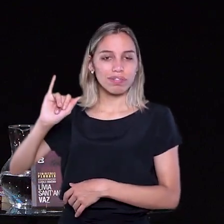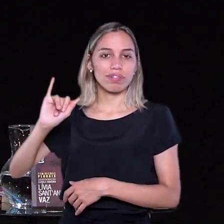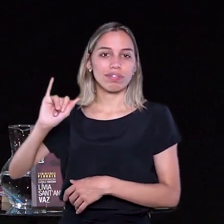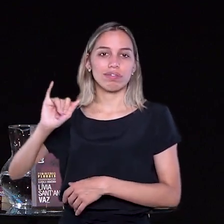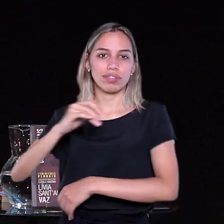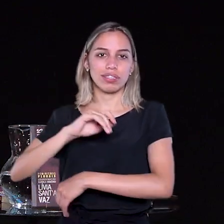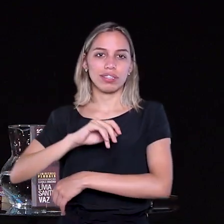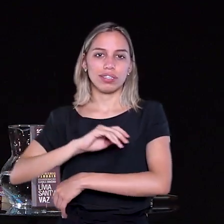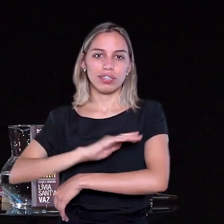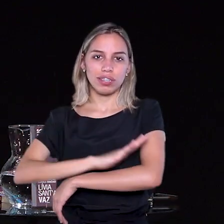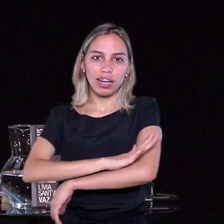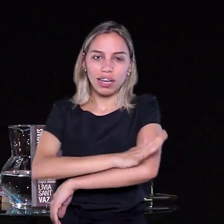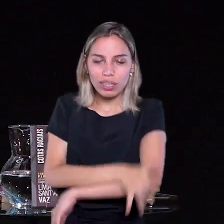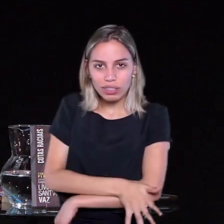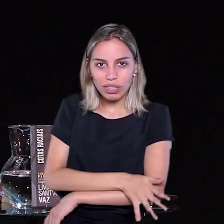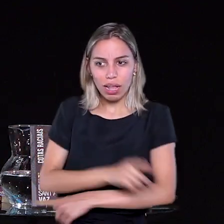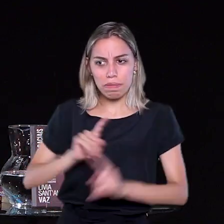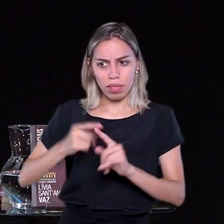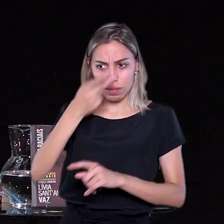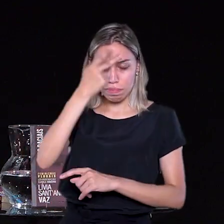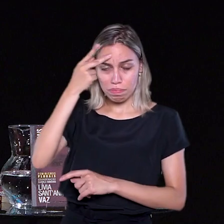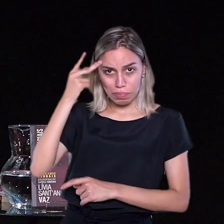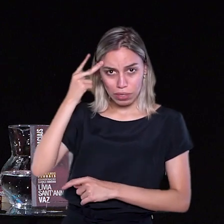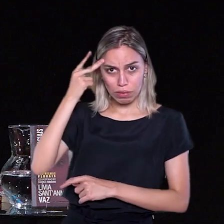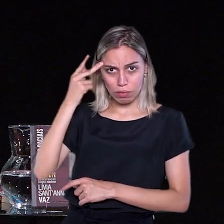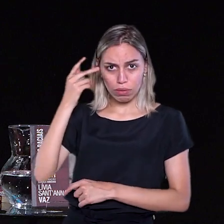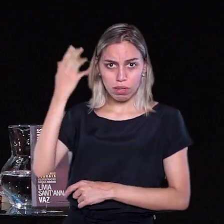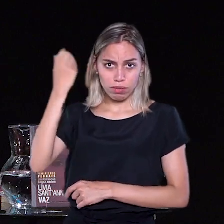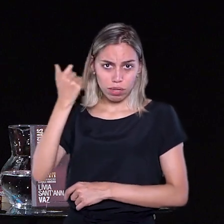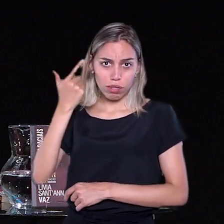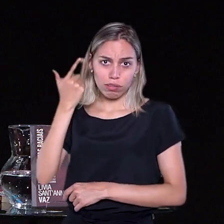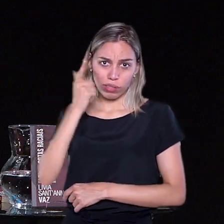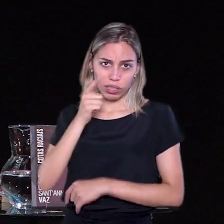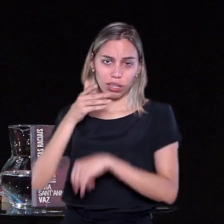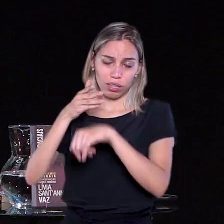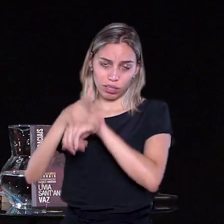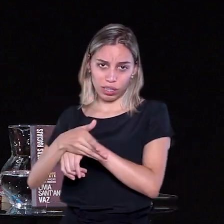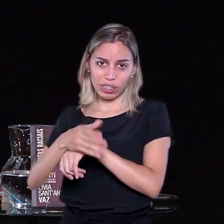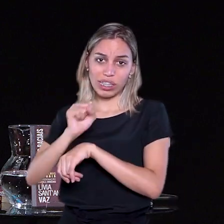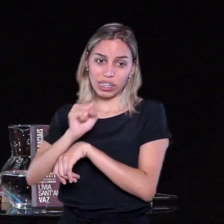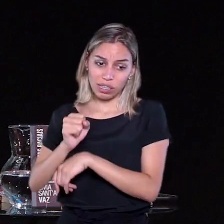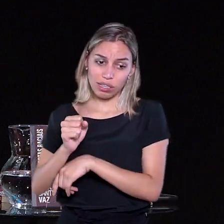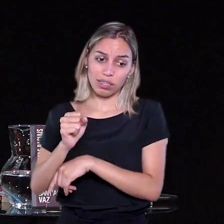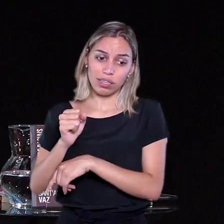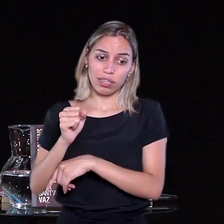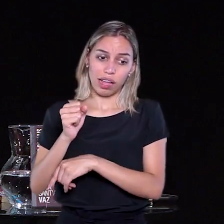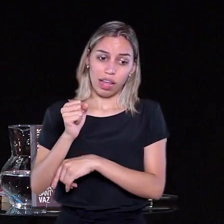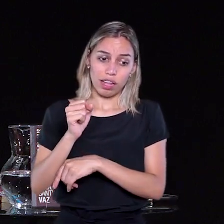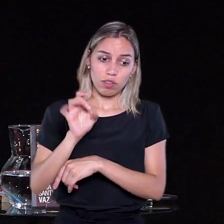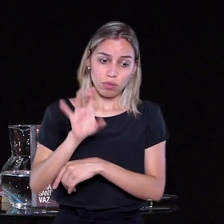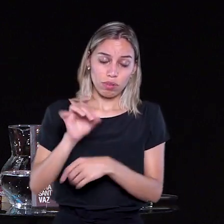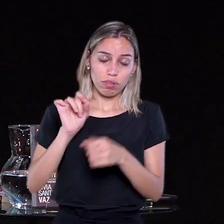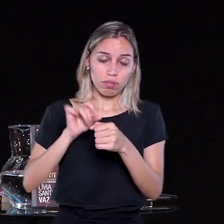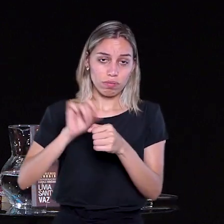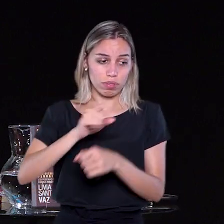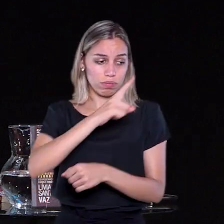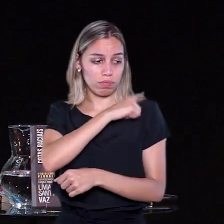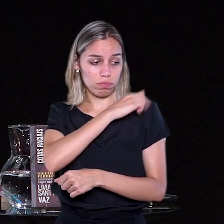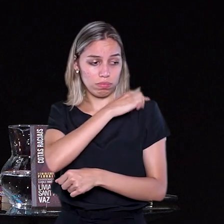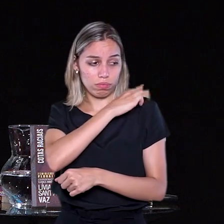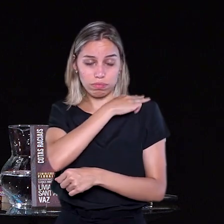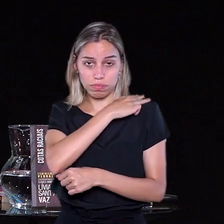pessoa branca entra pelas cotas na universidade, se tiver cursado o ensino médio inteiramente em escola pública, e